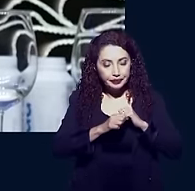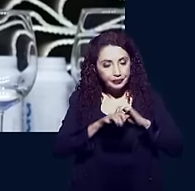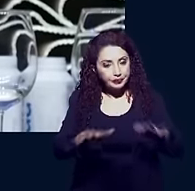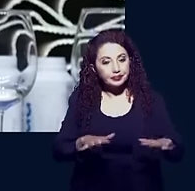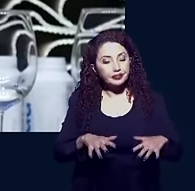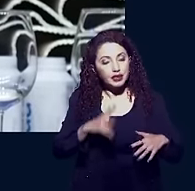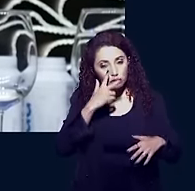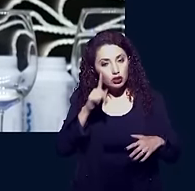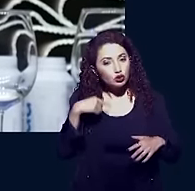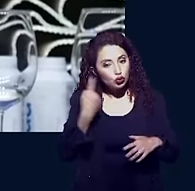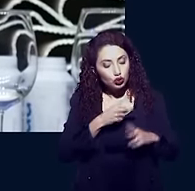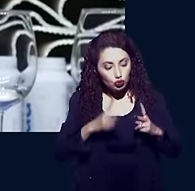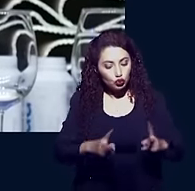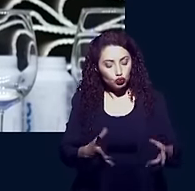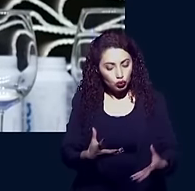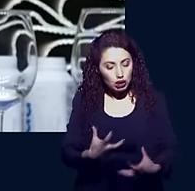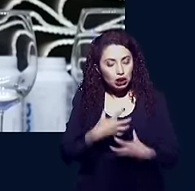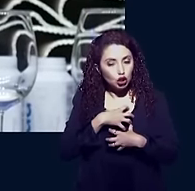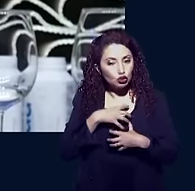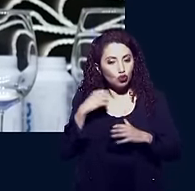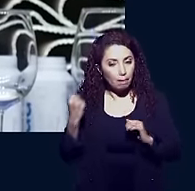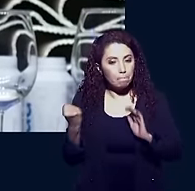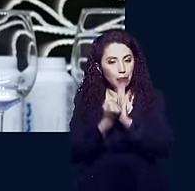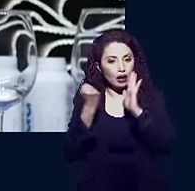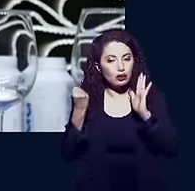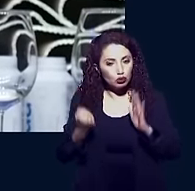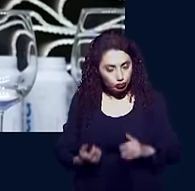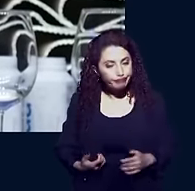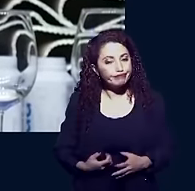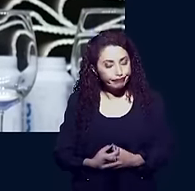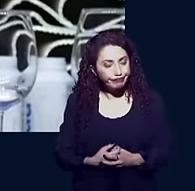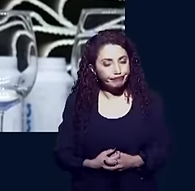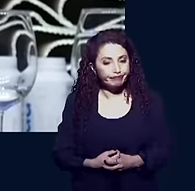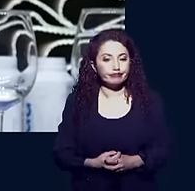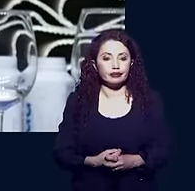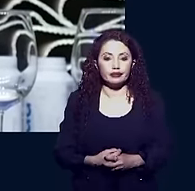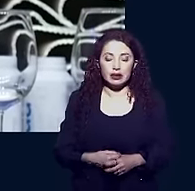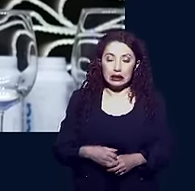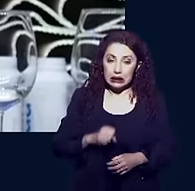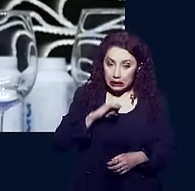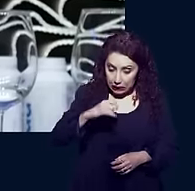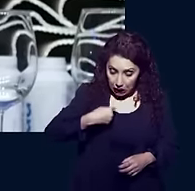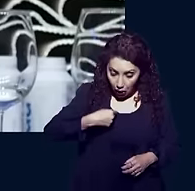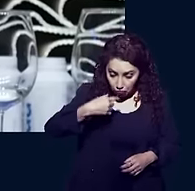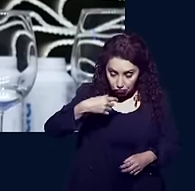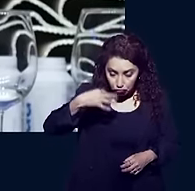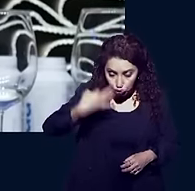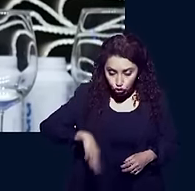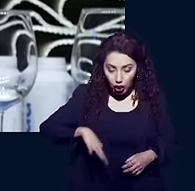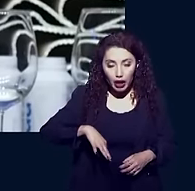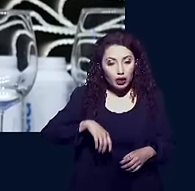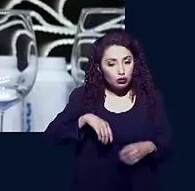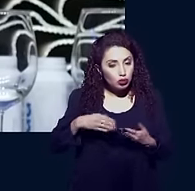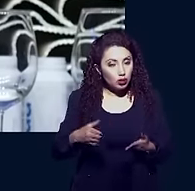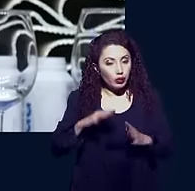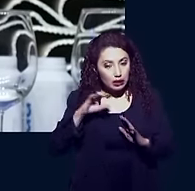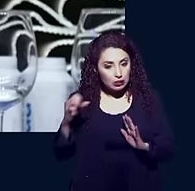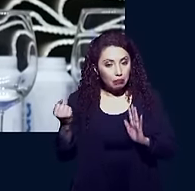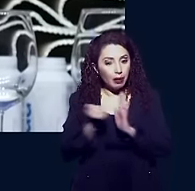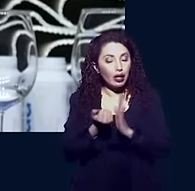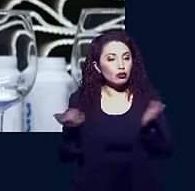sentindo o impacto disso 24 pode a gente po então quando eu se isso se eu tiver certo esse impacto ele tá